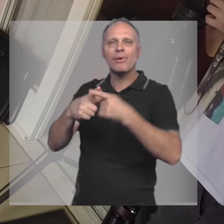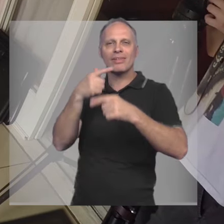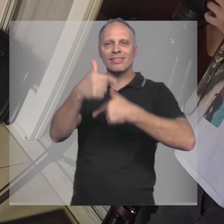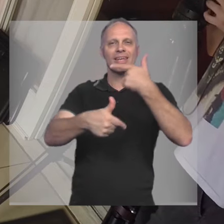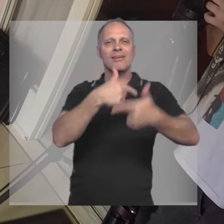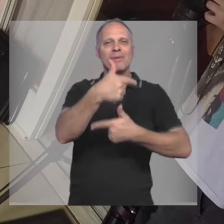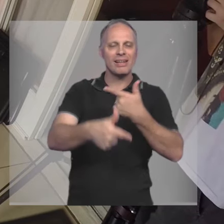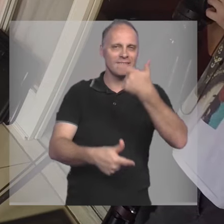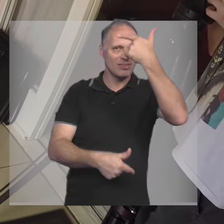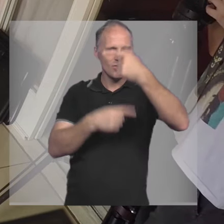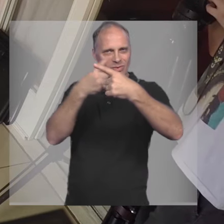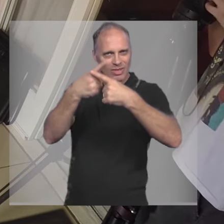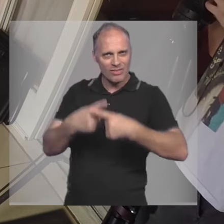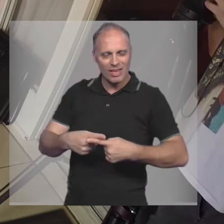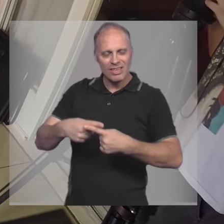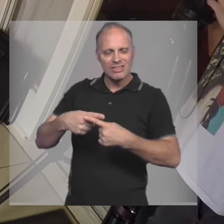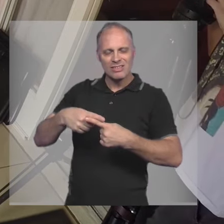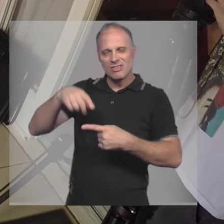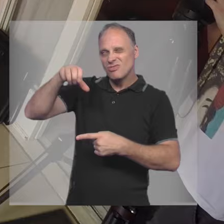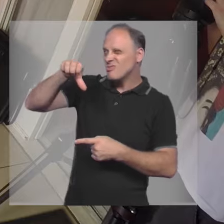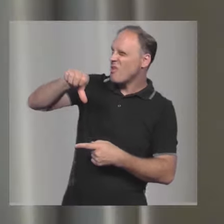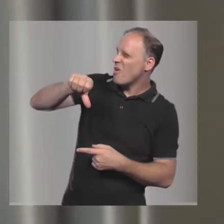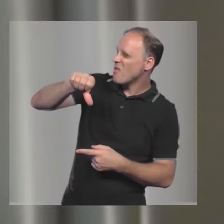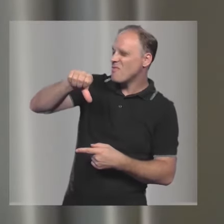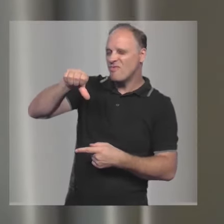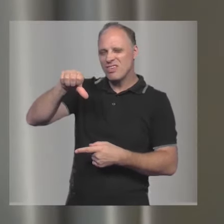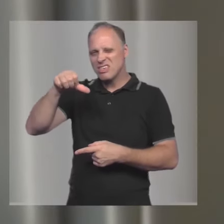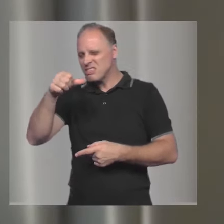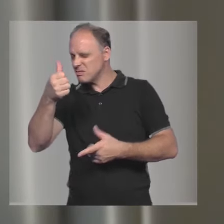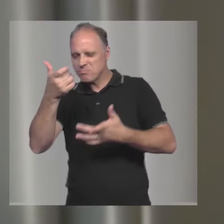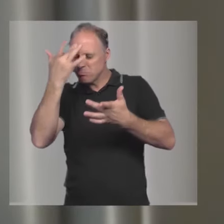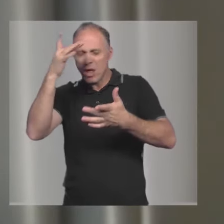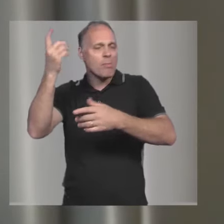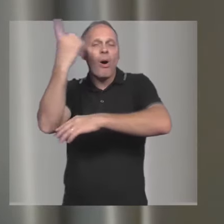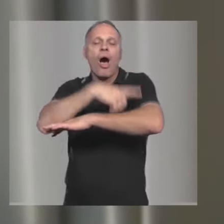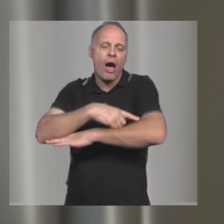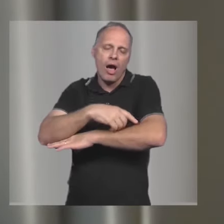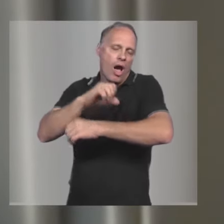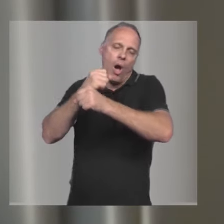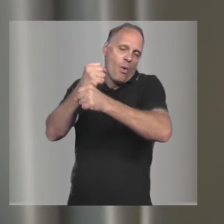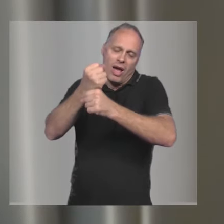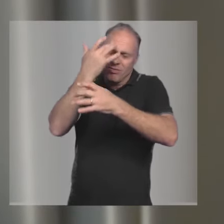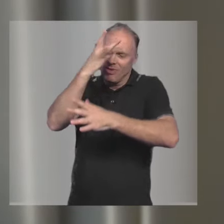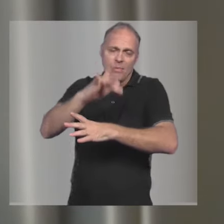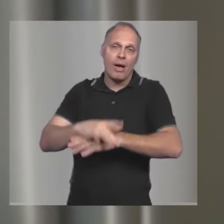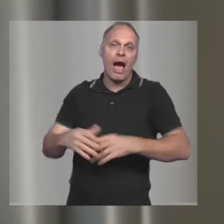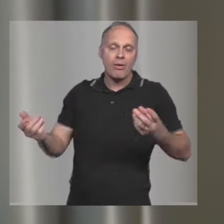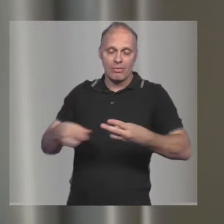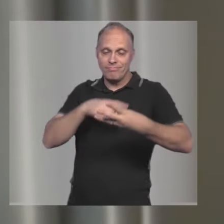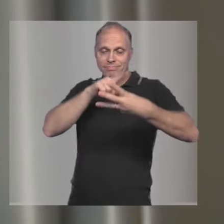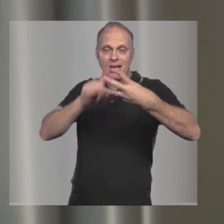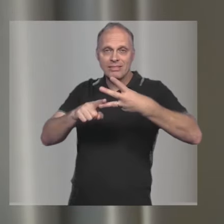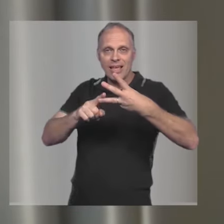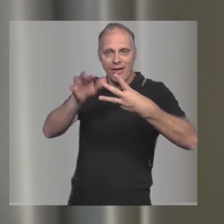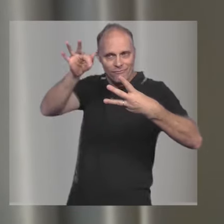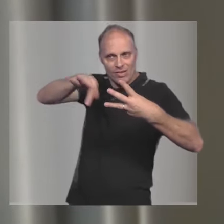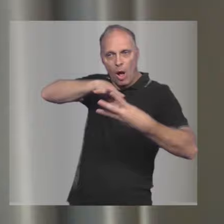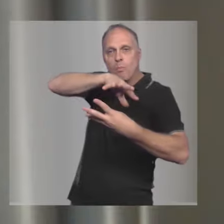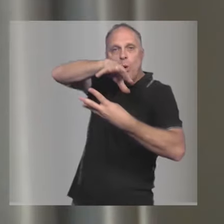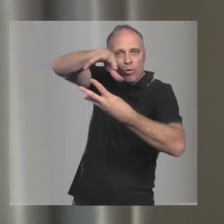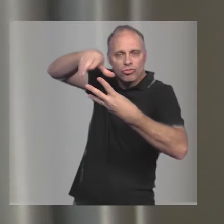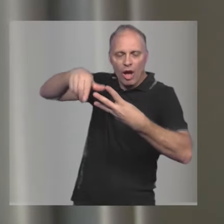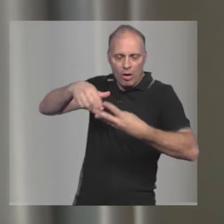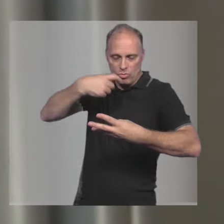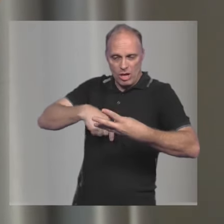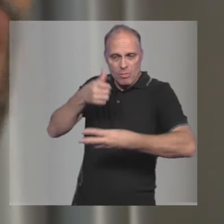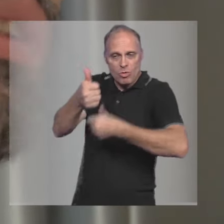eu estava trabalhando em 90 e alguma coisa, em 95 ou 96, não lembro agora. E agora na terceira, cara,